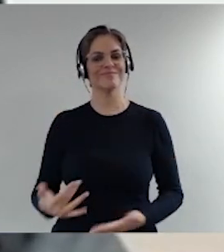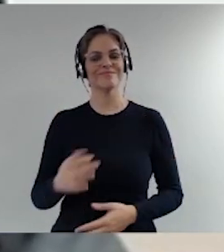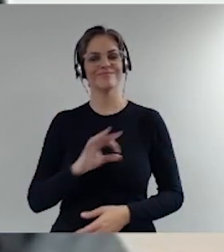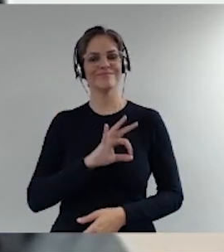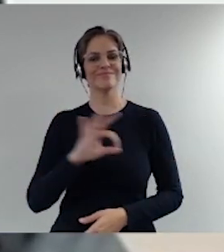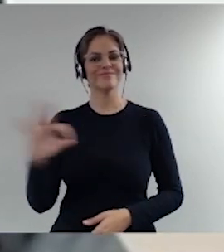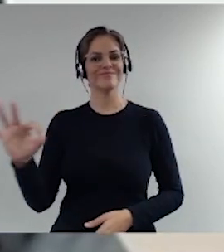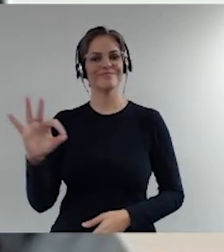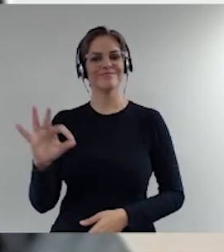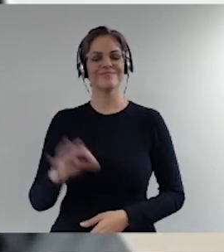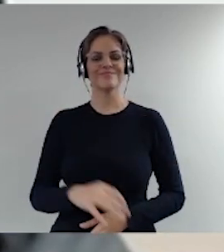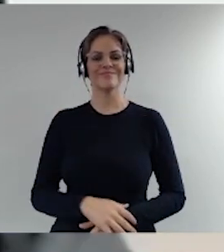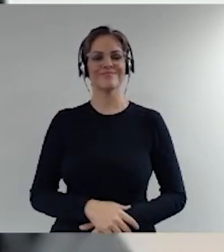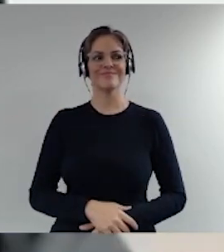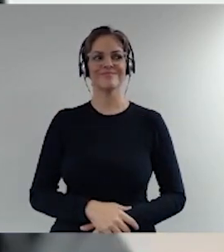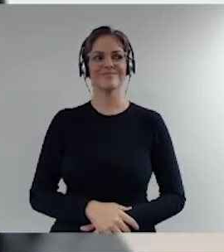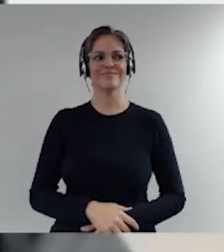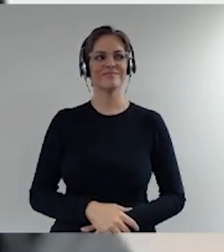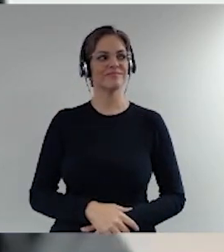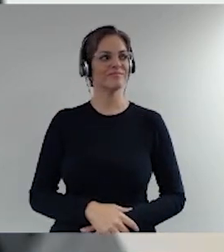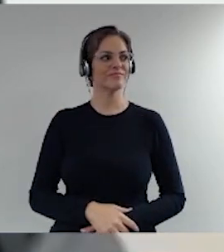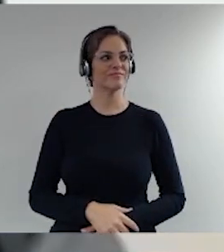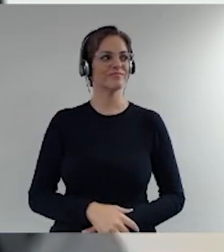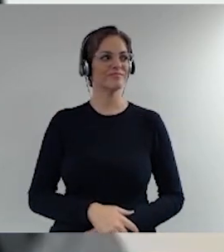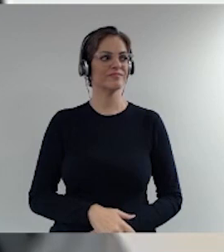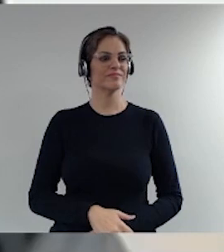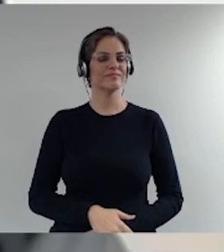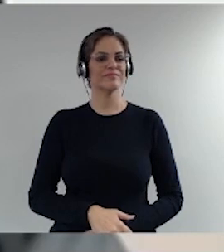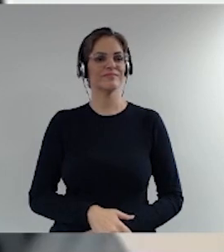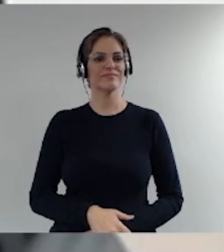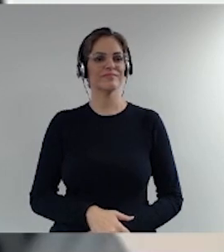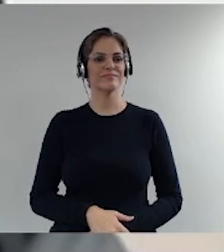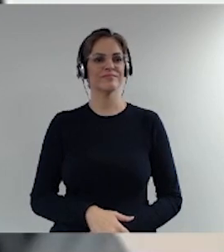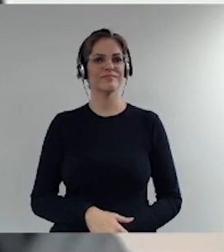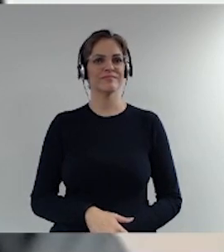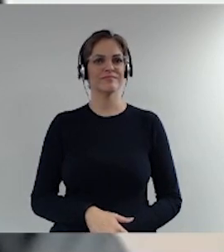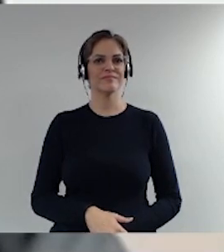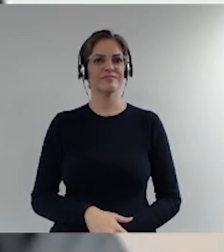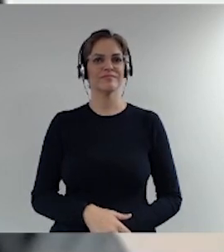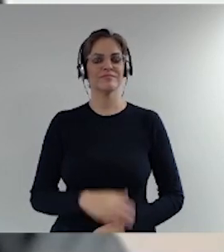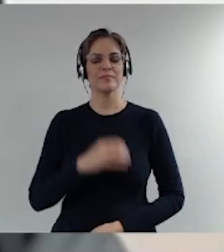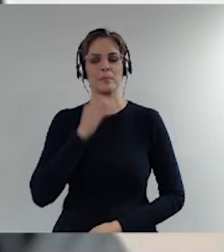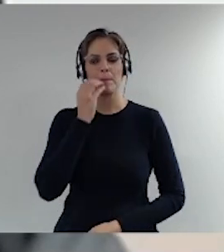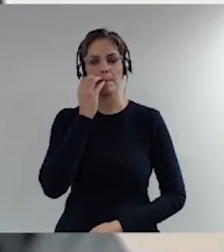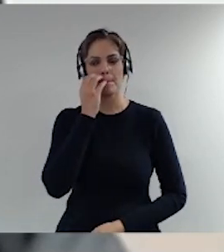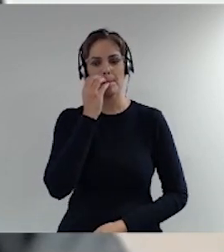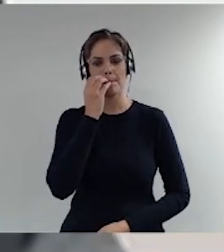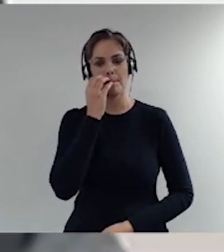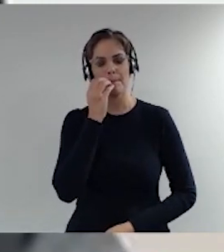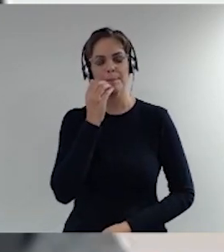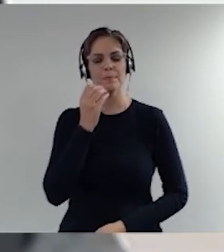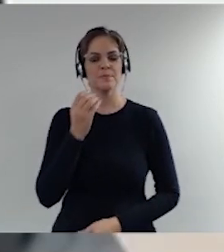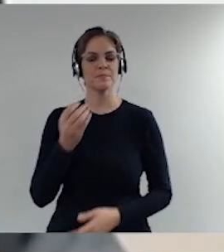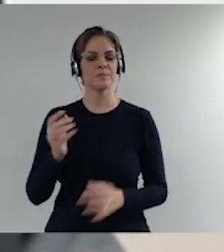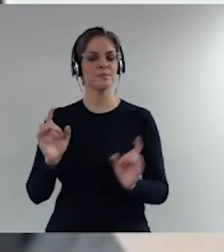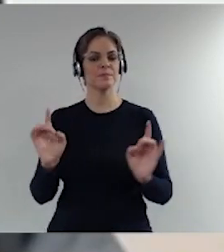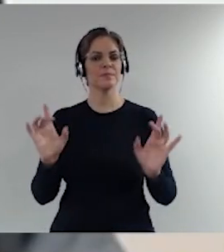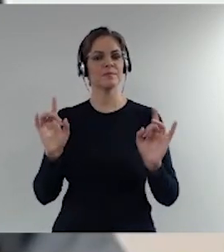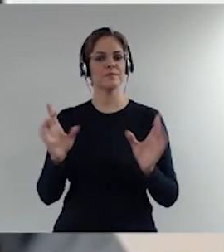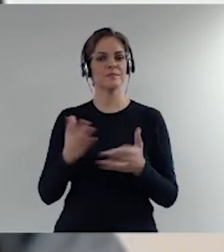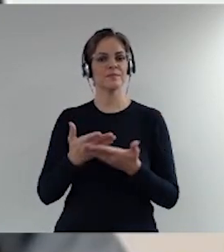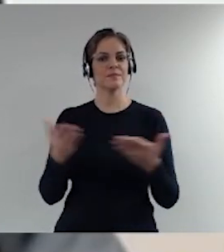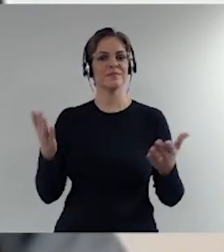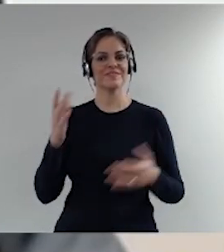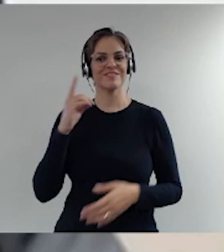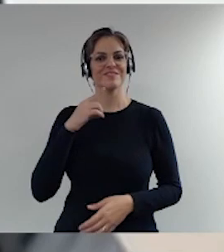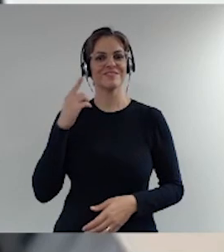sucesso. E ao ensejo, registrar a honra de participar ladeado de respeitáveis advogados e advogadas